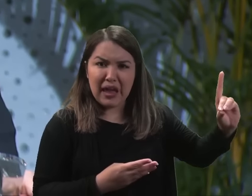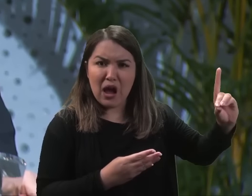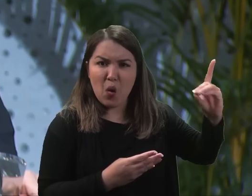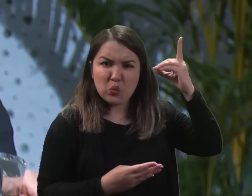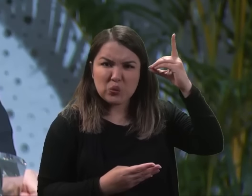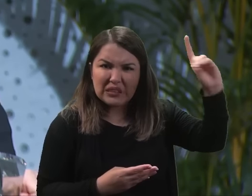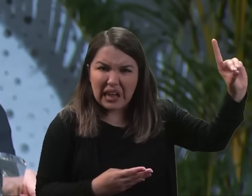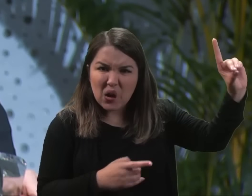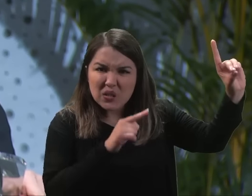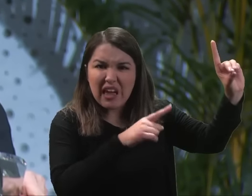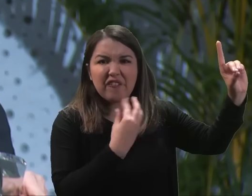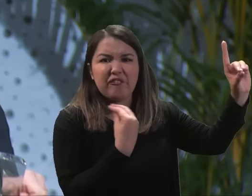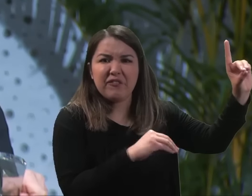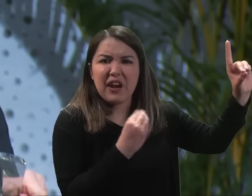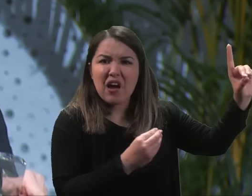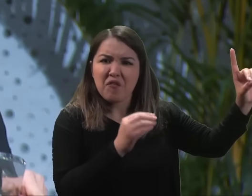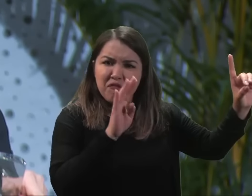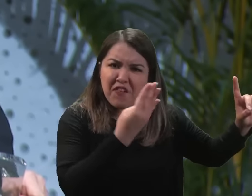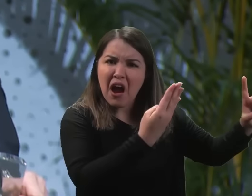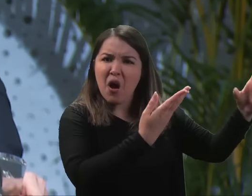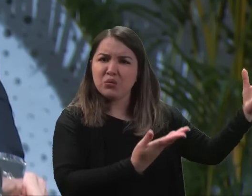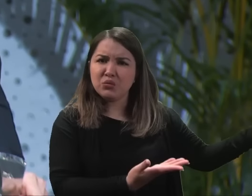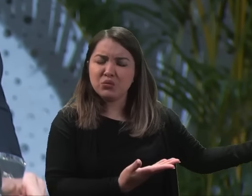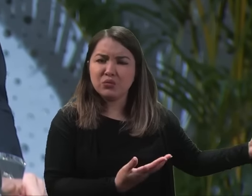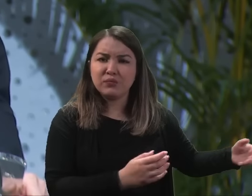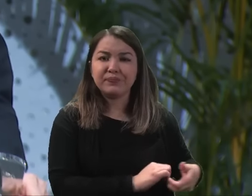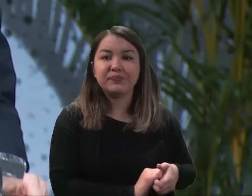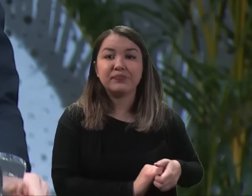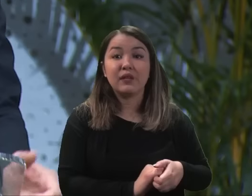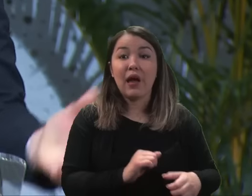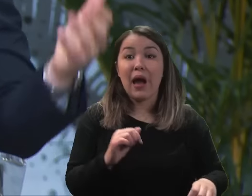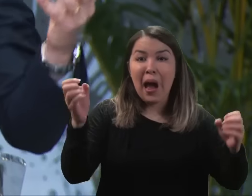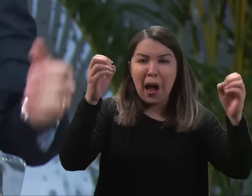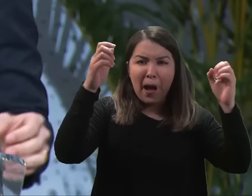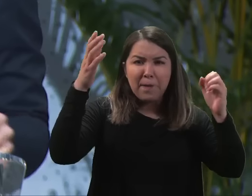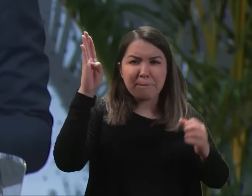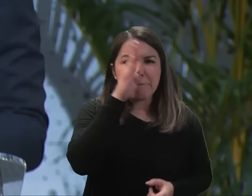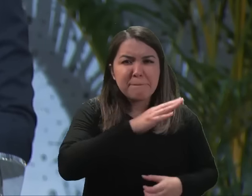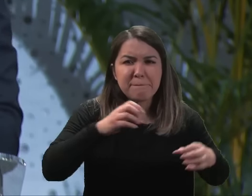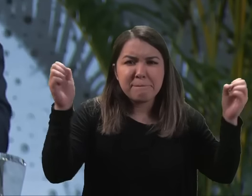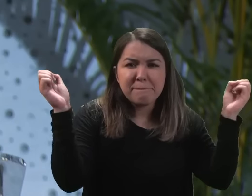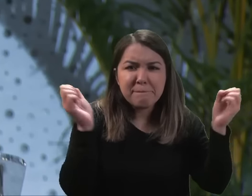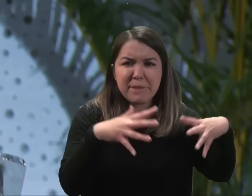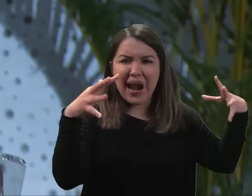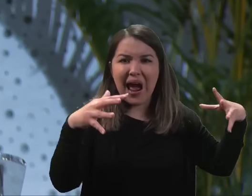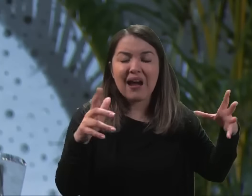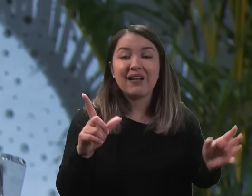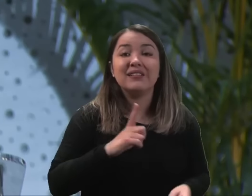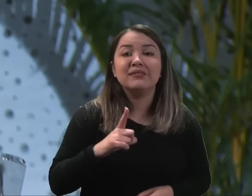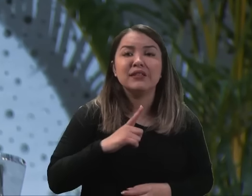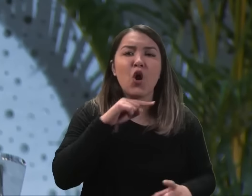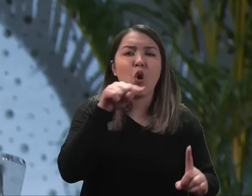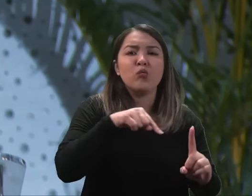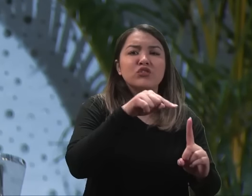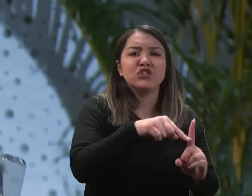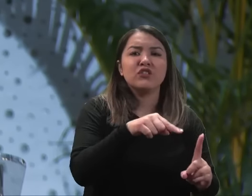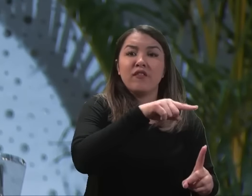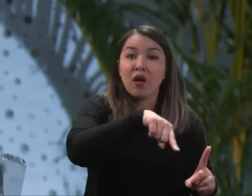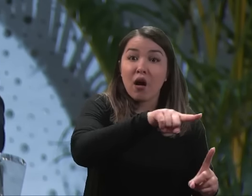fracos e as pragas tinham também o objetivo de levar os egípcios a